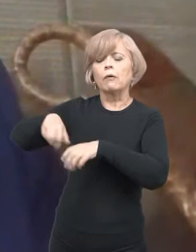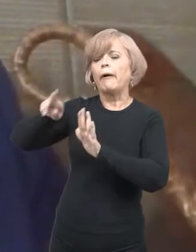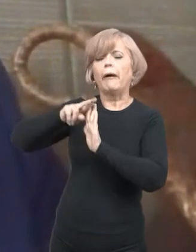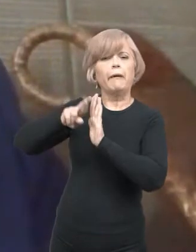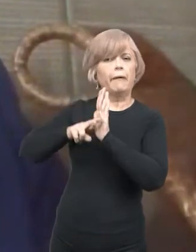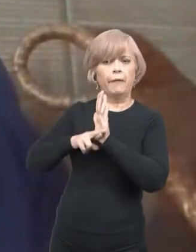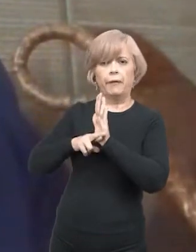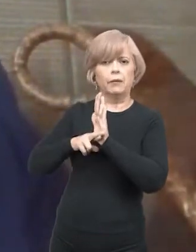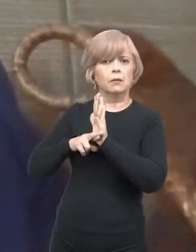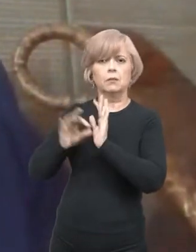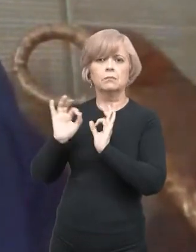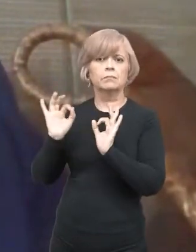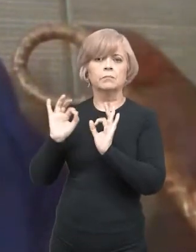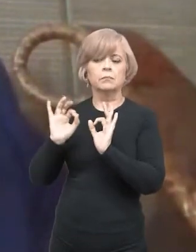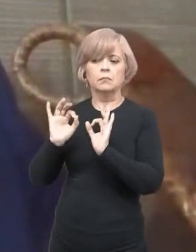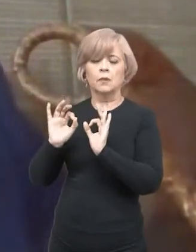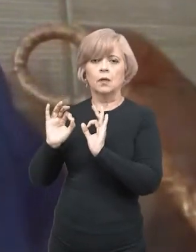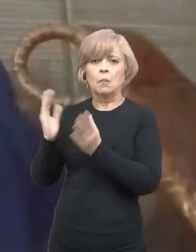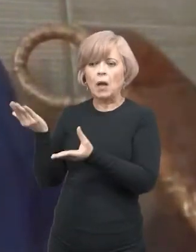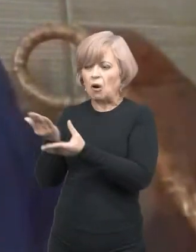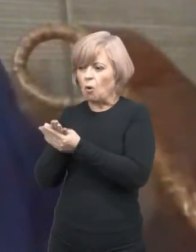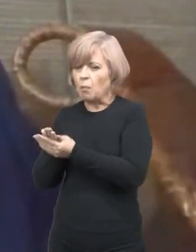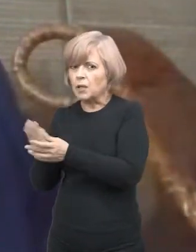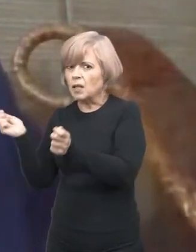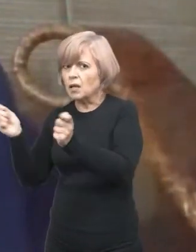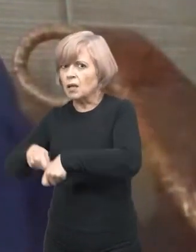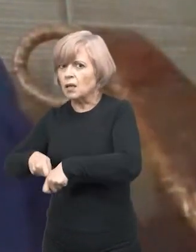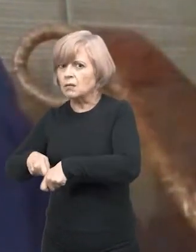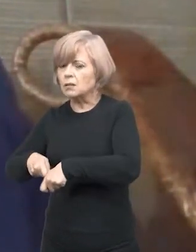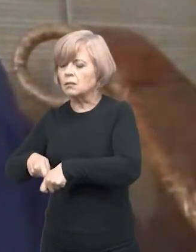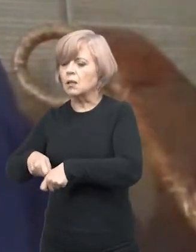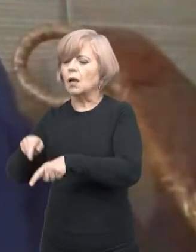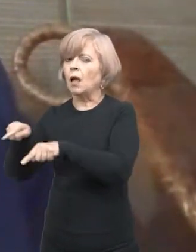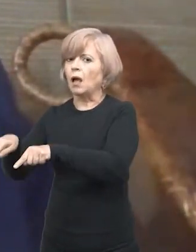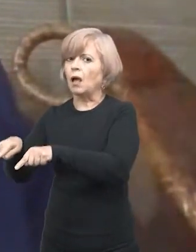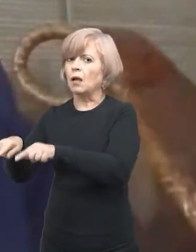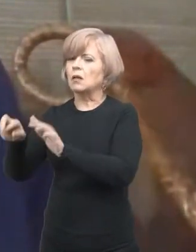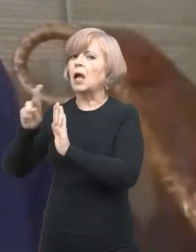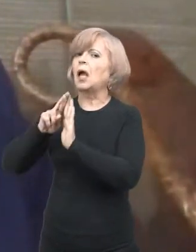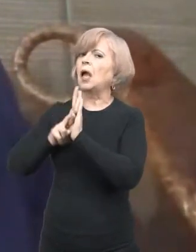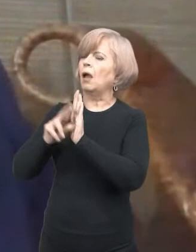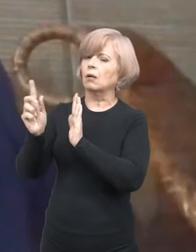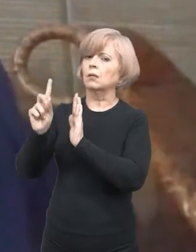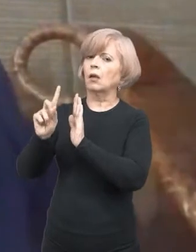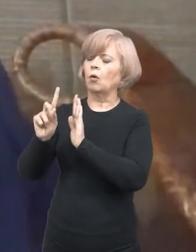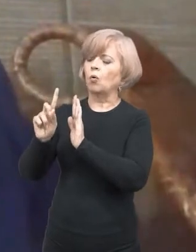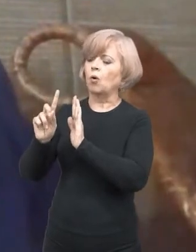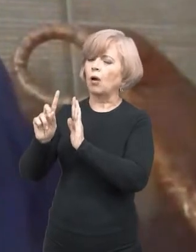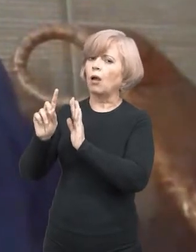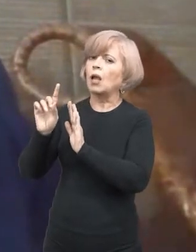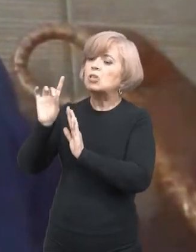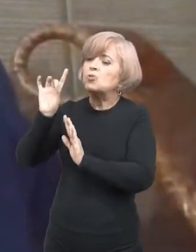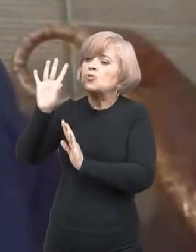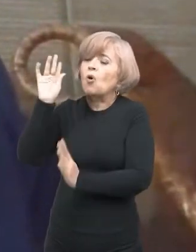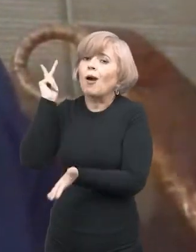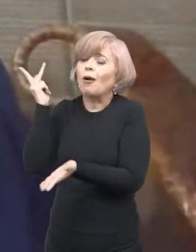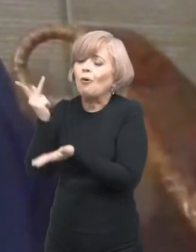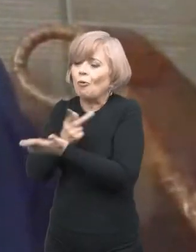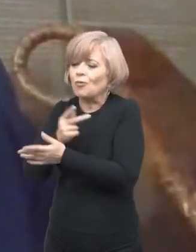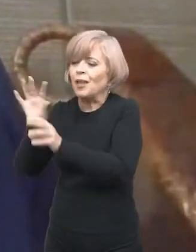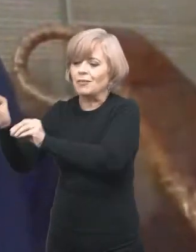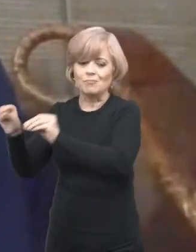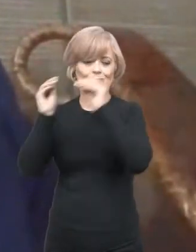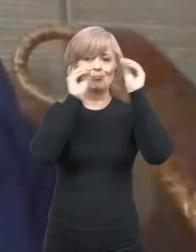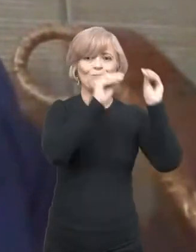definida como regra, né? Deslocar a competência não é regra, é exceção. E é uma exceção que só se faz